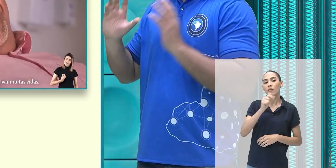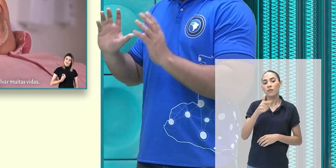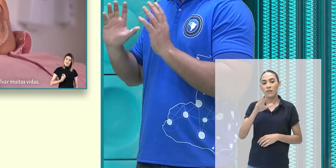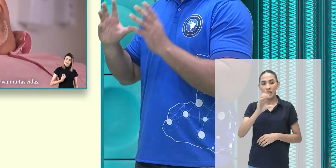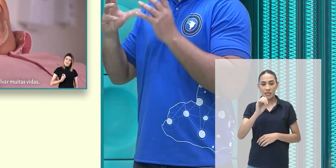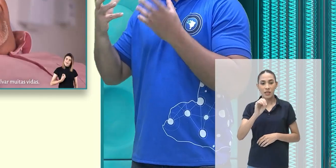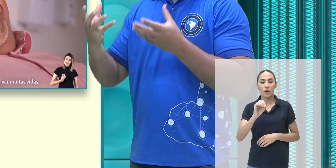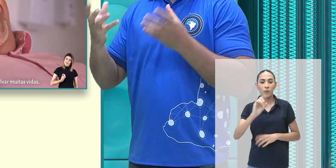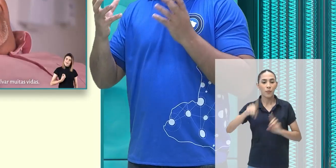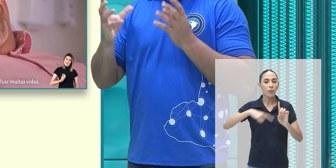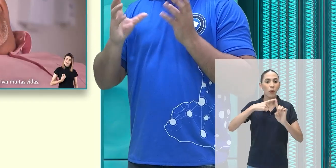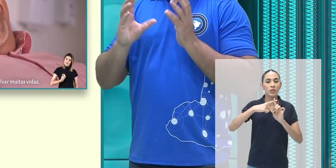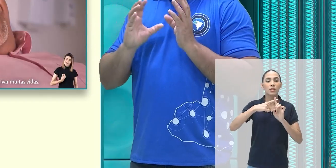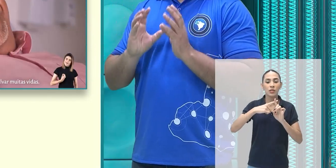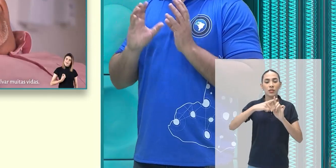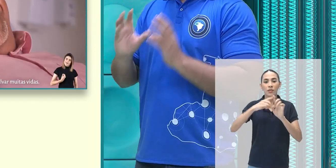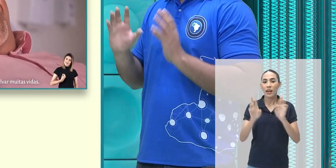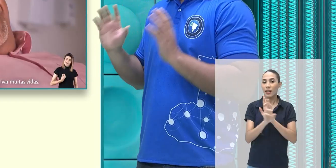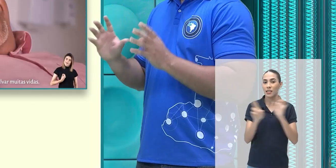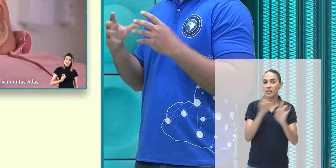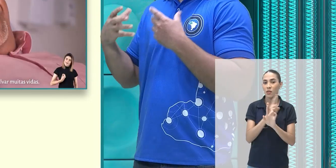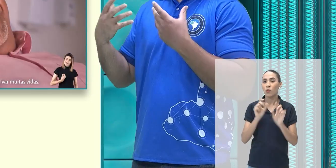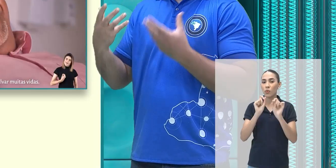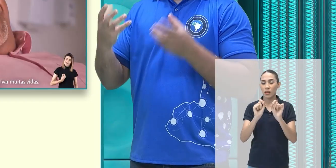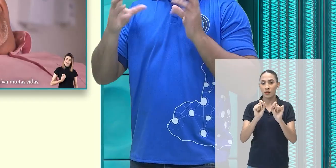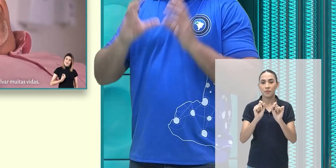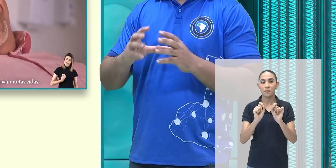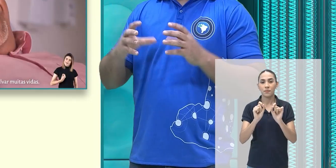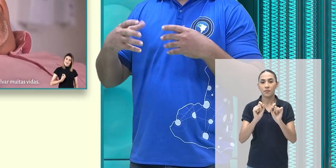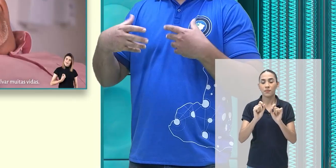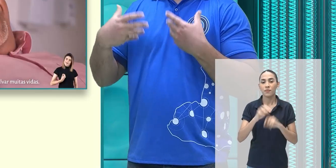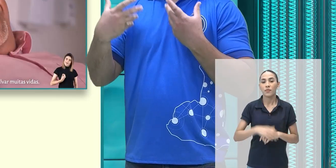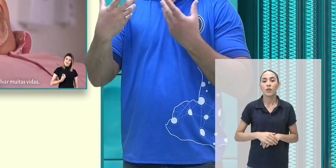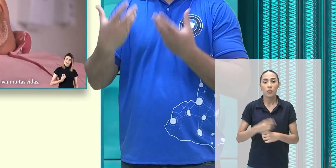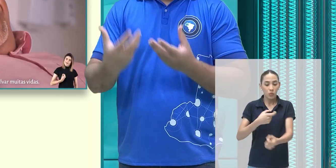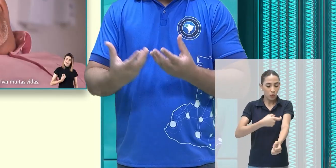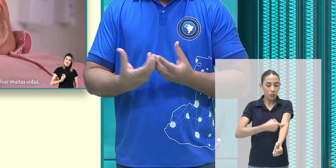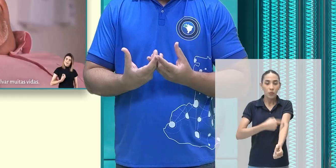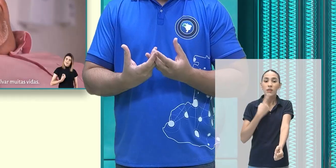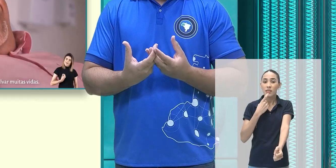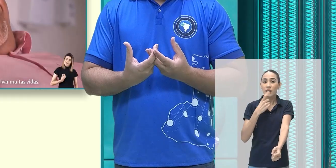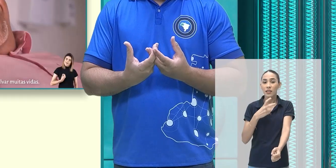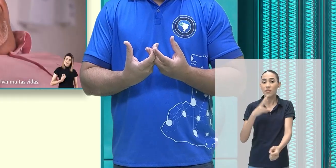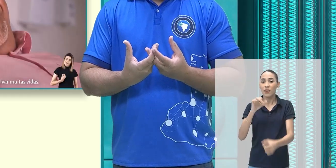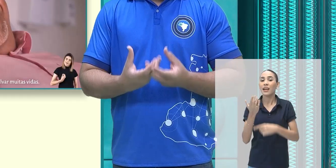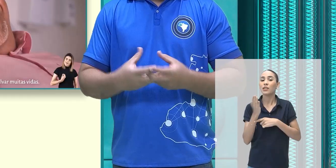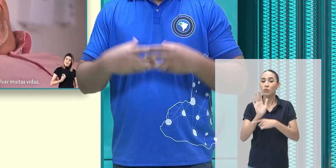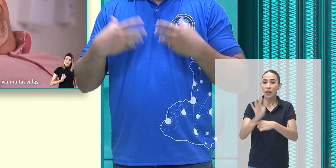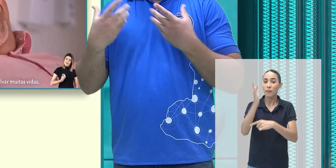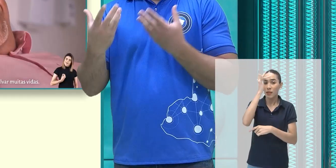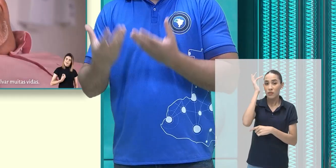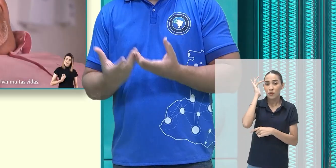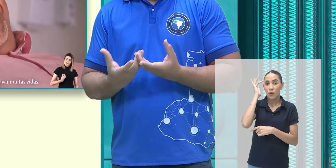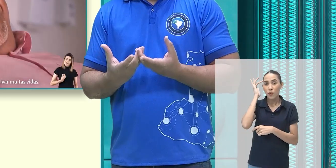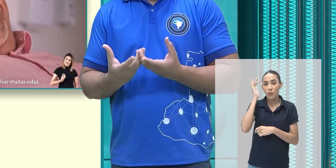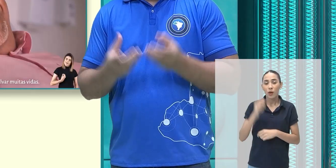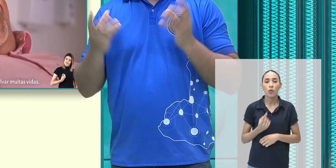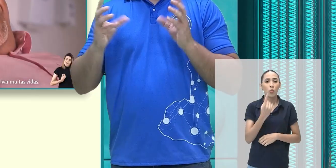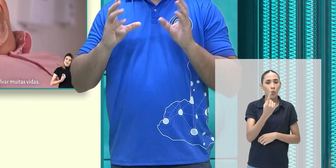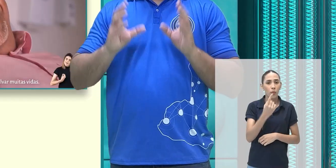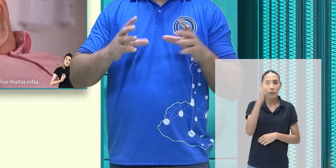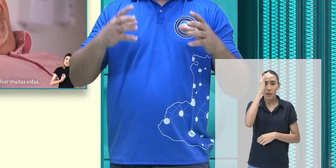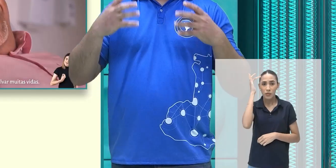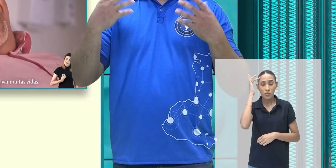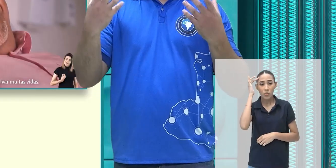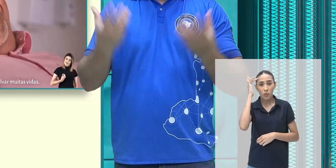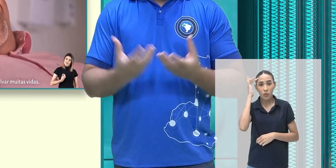ideia positiva está relacionada aqui à salvação. O sangue vai salvar a vida de pessoas. De apenas uma pessoa,